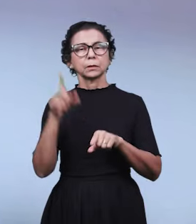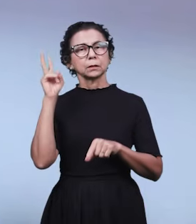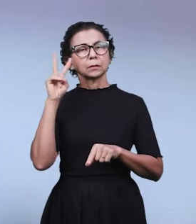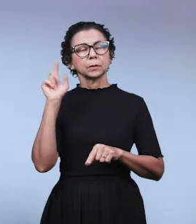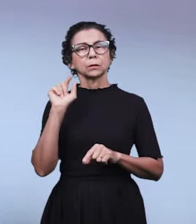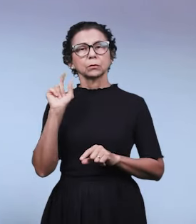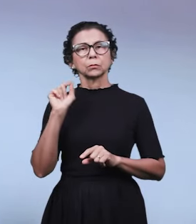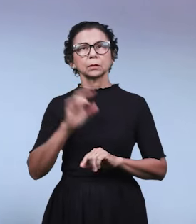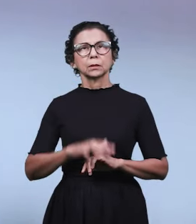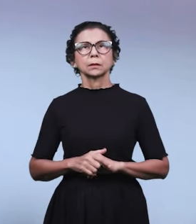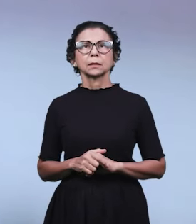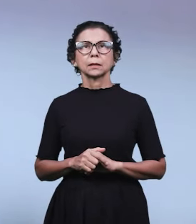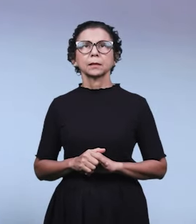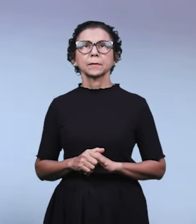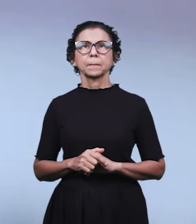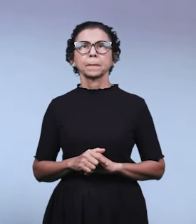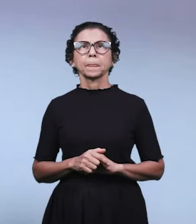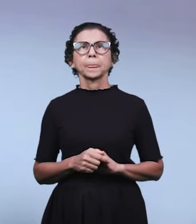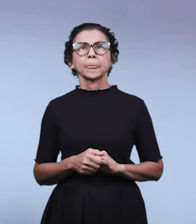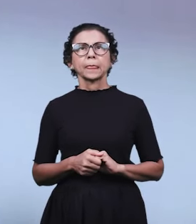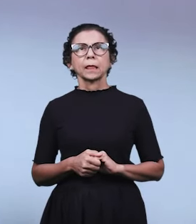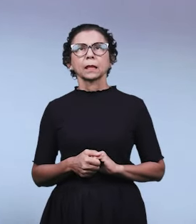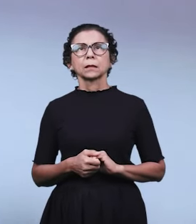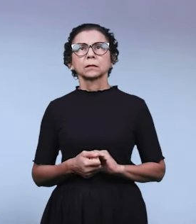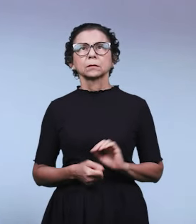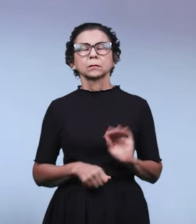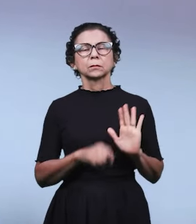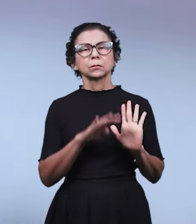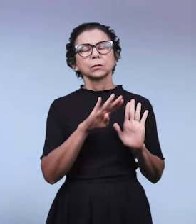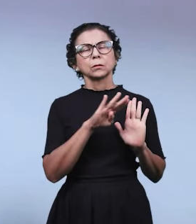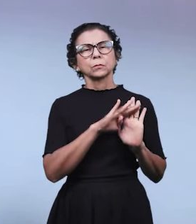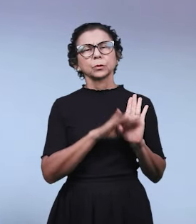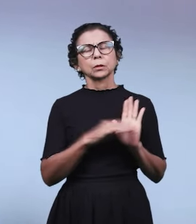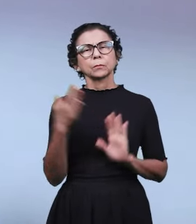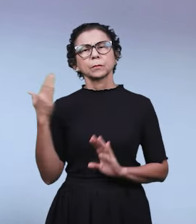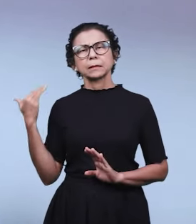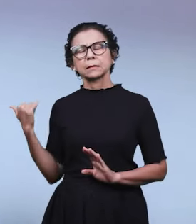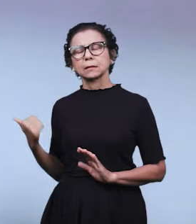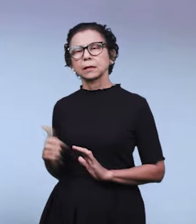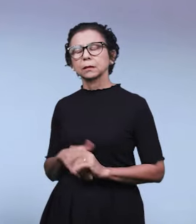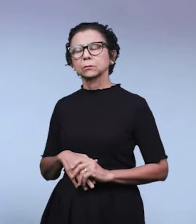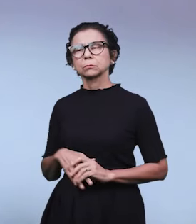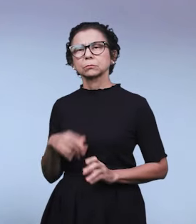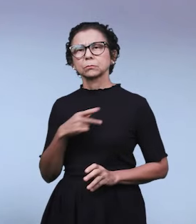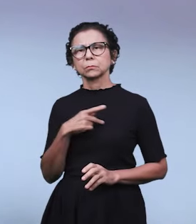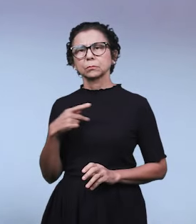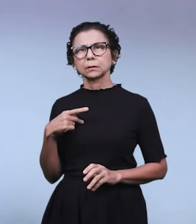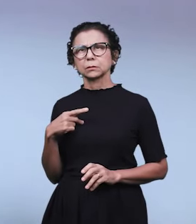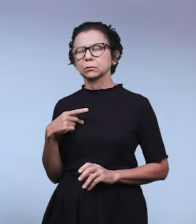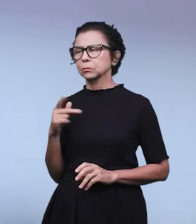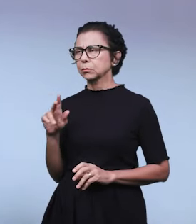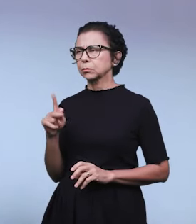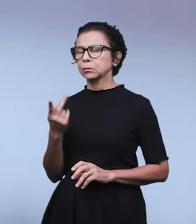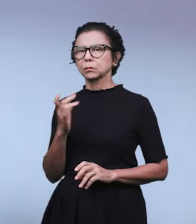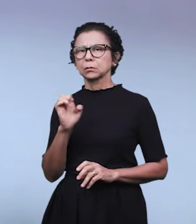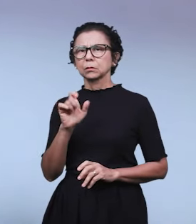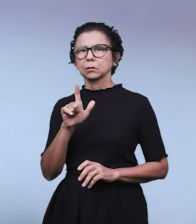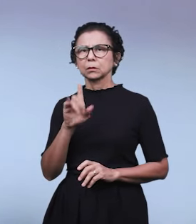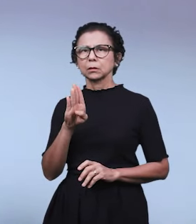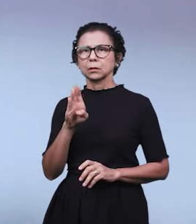programa inspirado em outras ações que nós já fizemos. O pastor Helber participou, num momento em Carapina, na Serra,